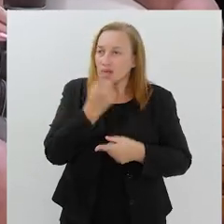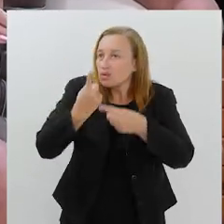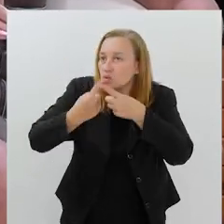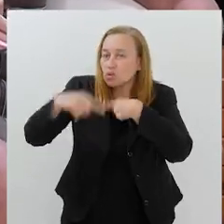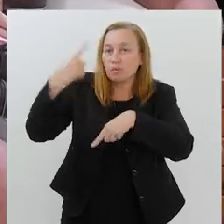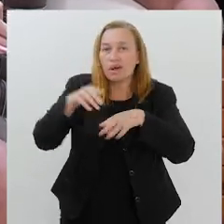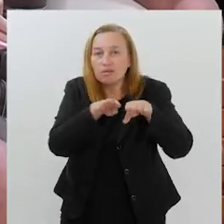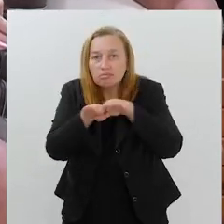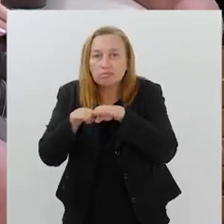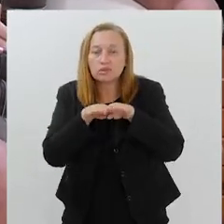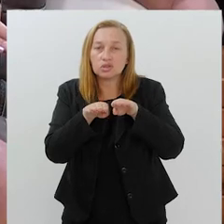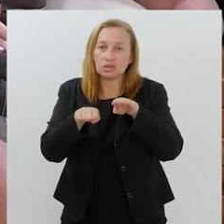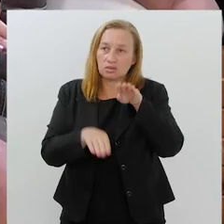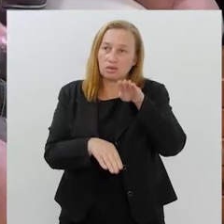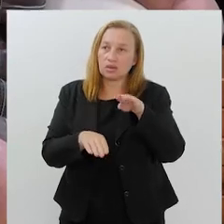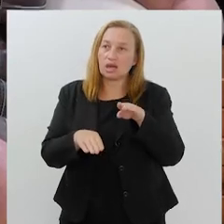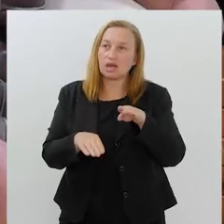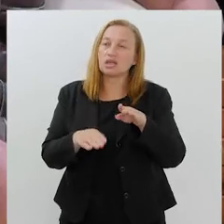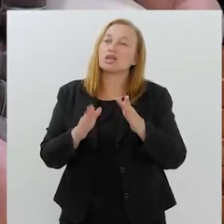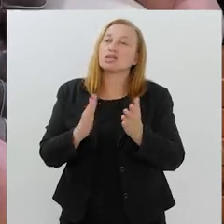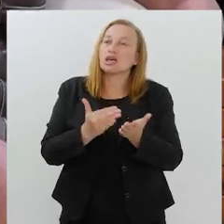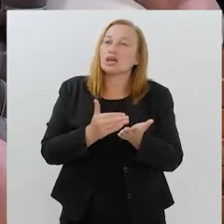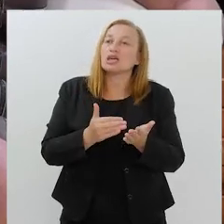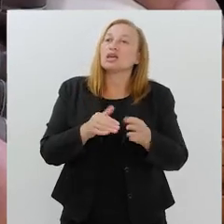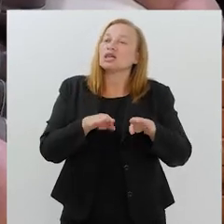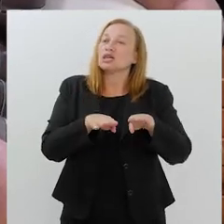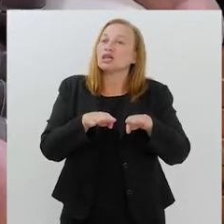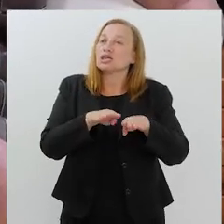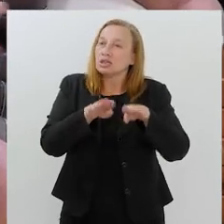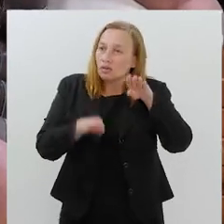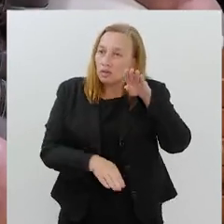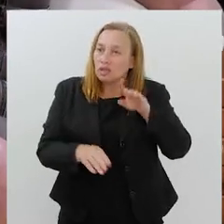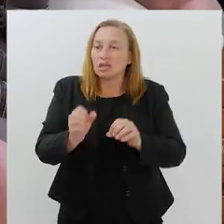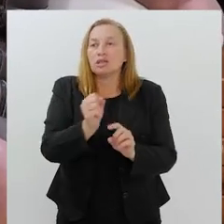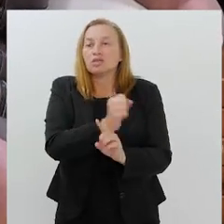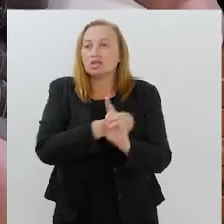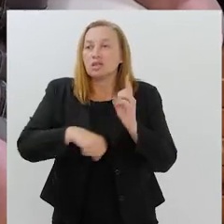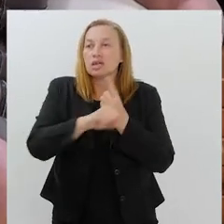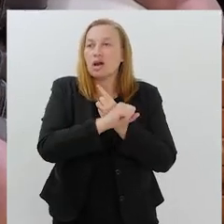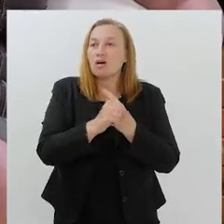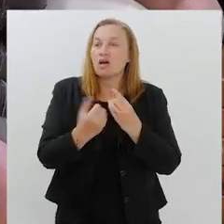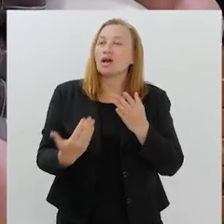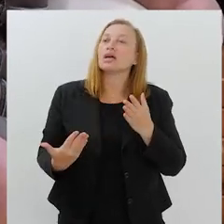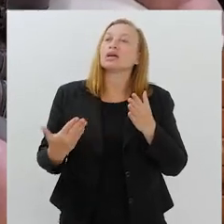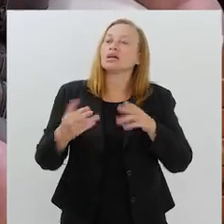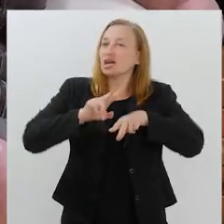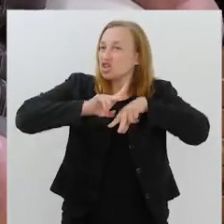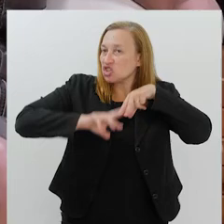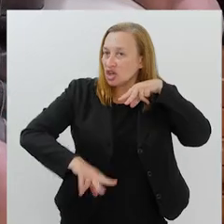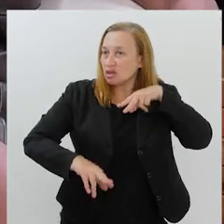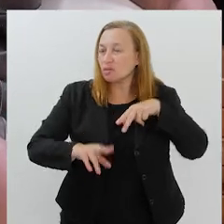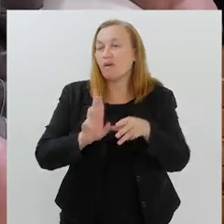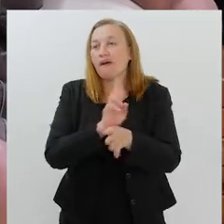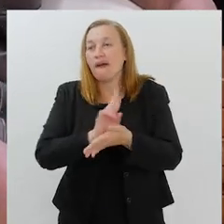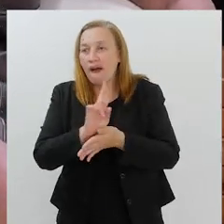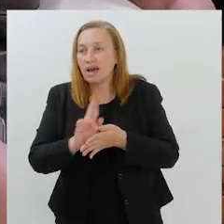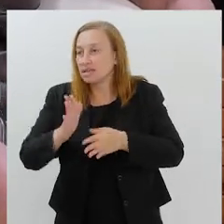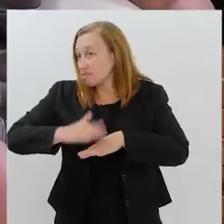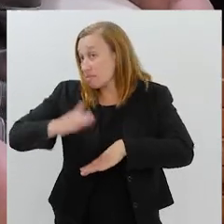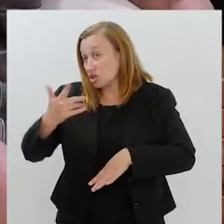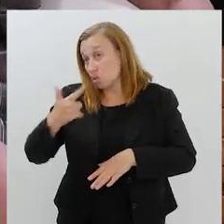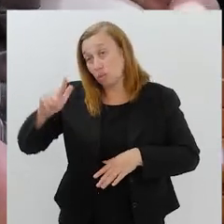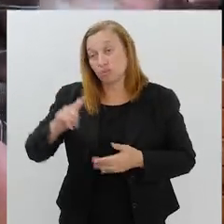consegue superar essas desigualdades que começa desde a desigualdade social e vai se refletindo em gênero raça